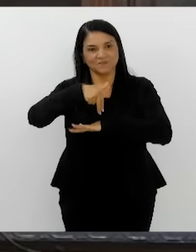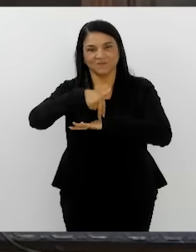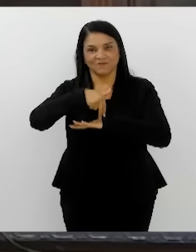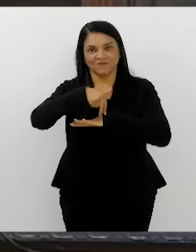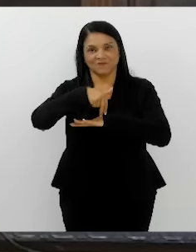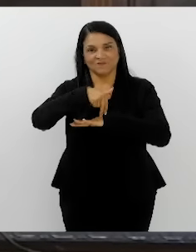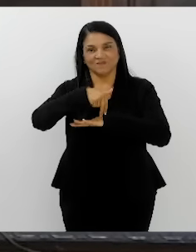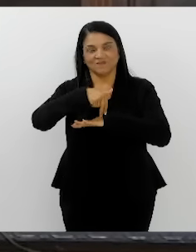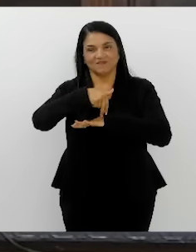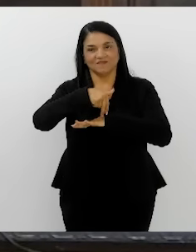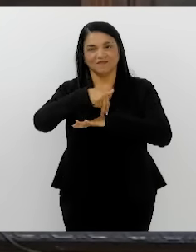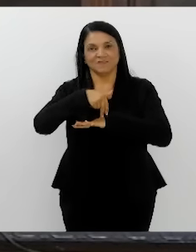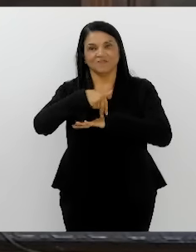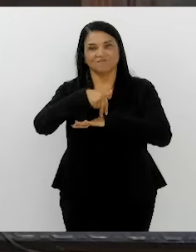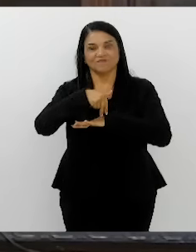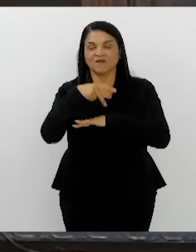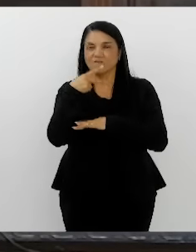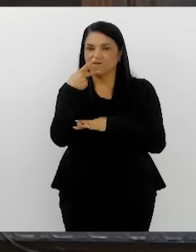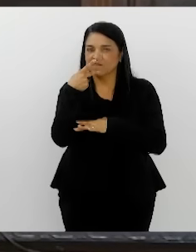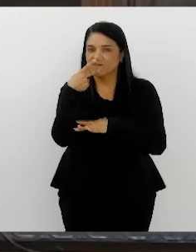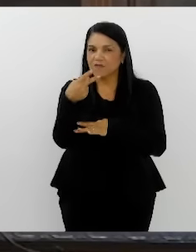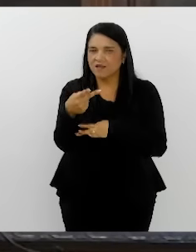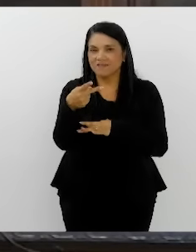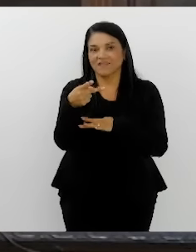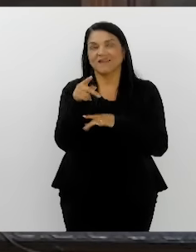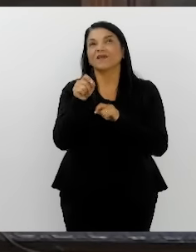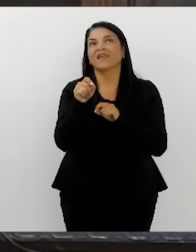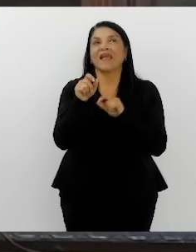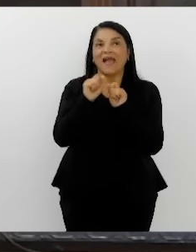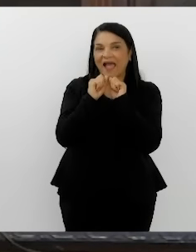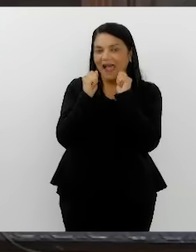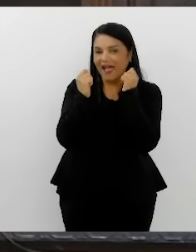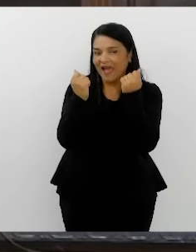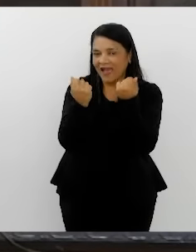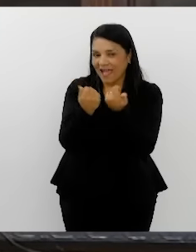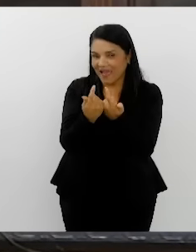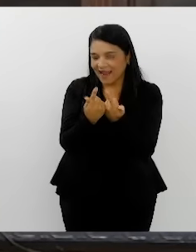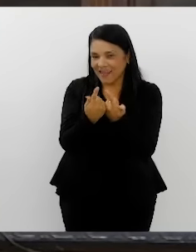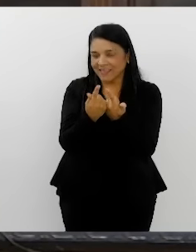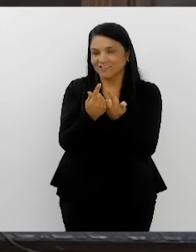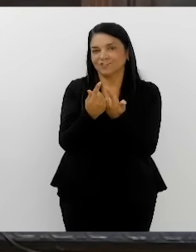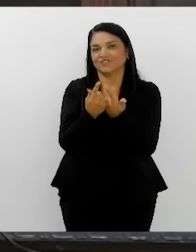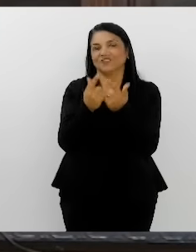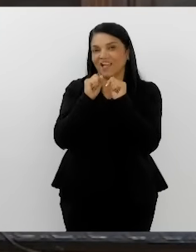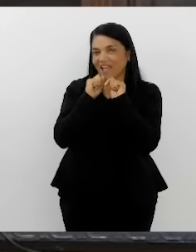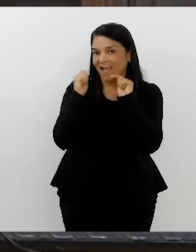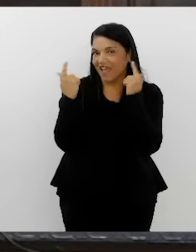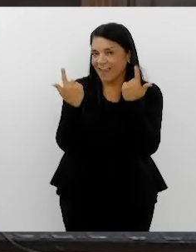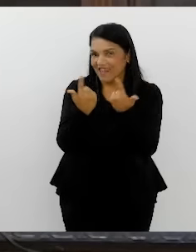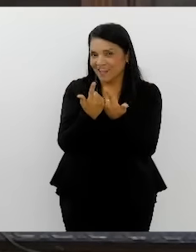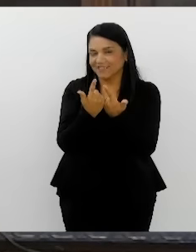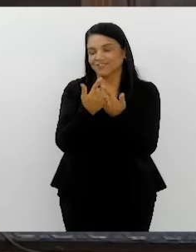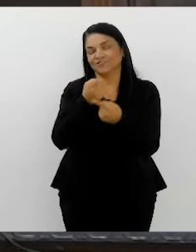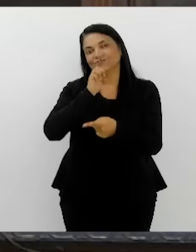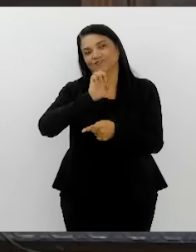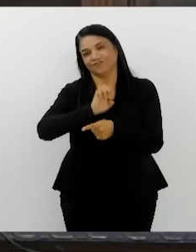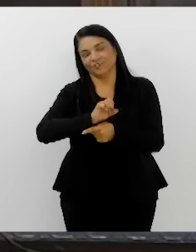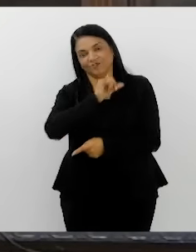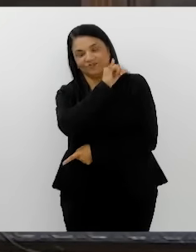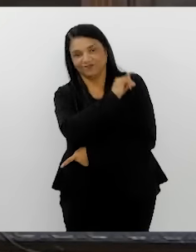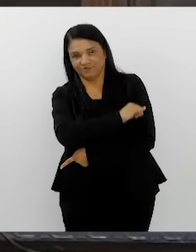dizer o que? Na Alerj, a Assembleia Legislativa do Estado do Rio de